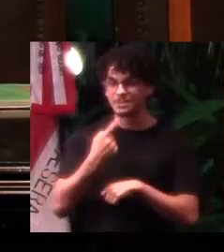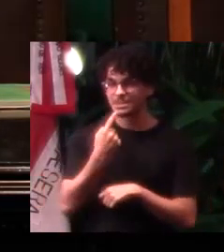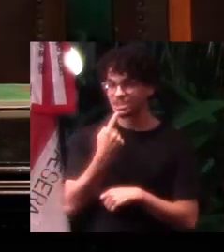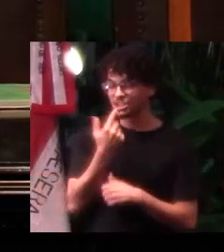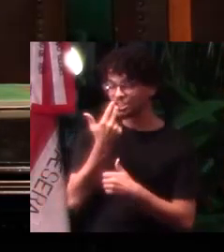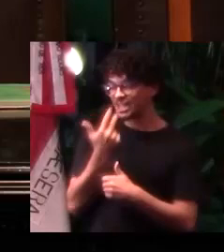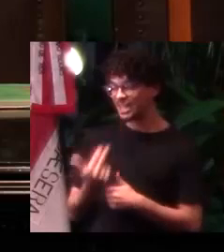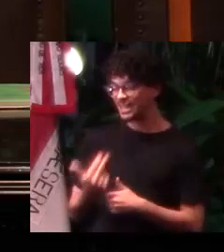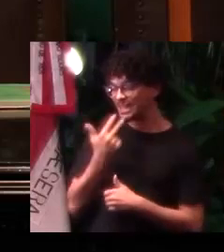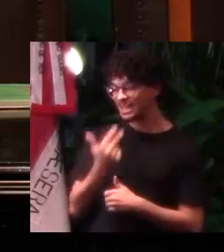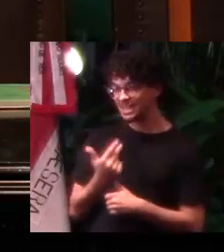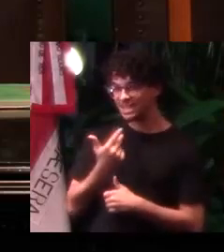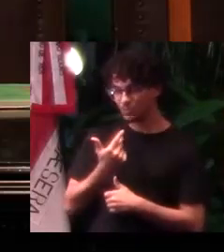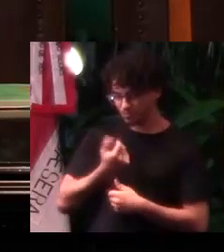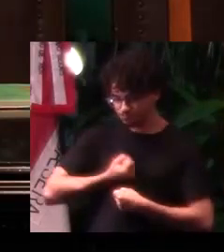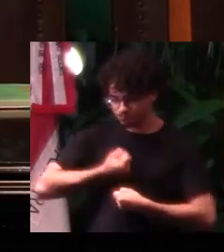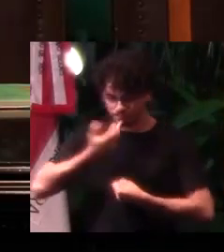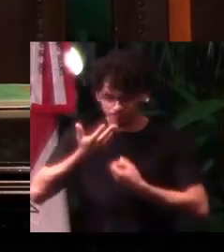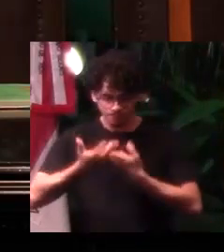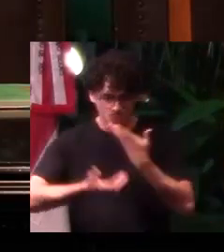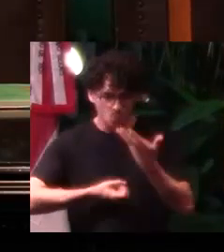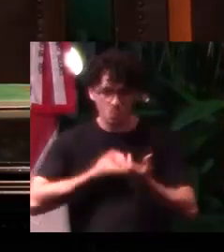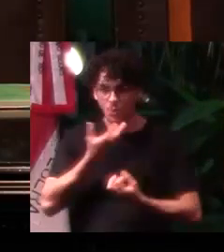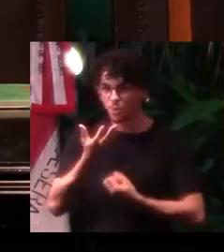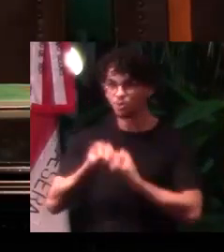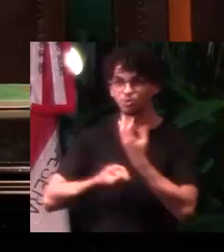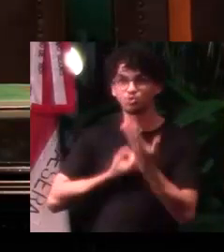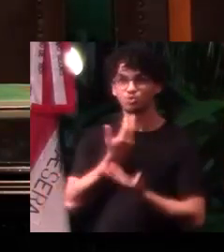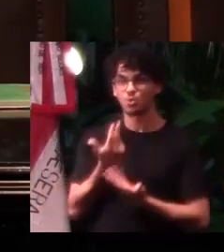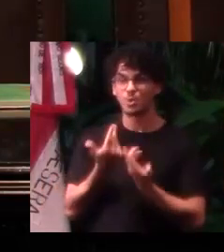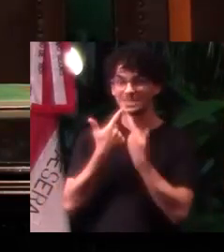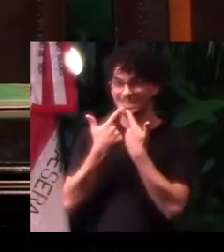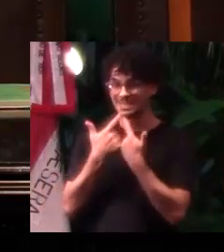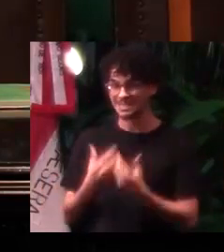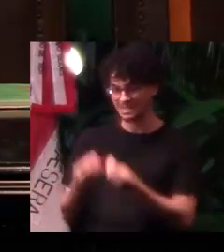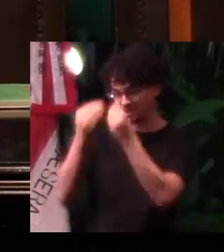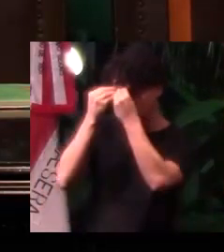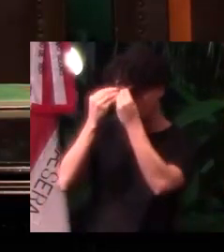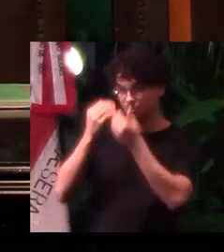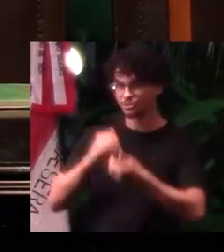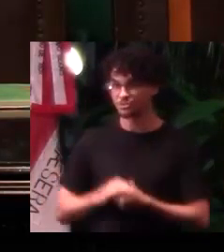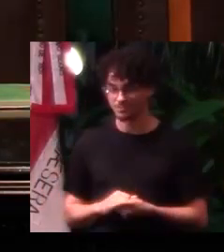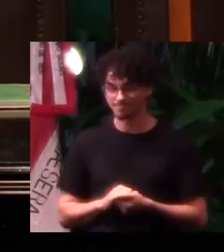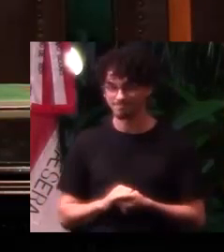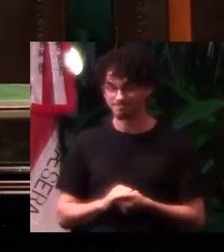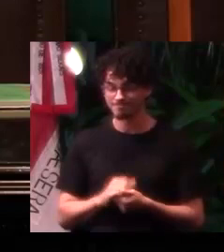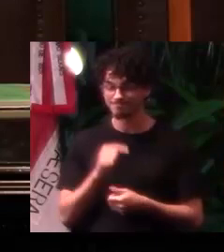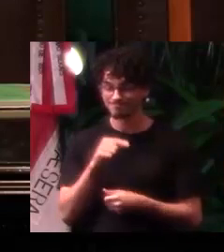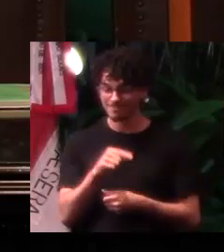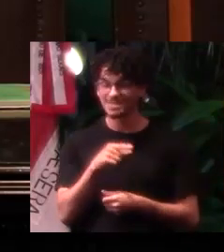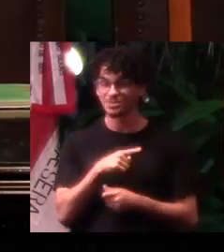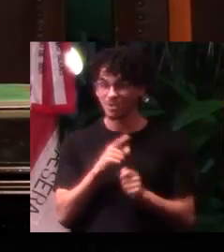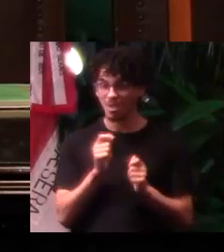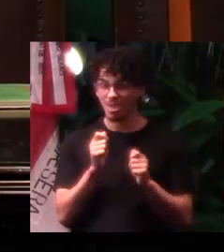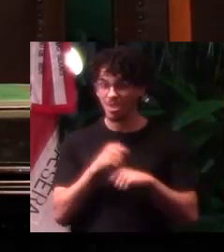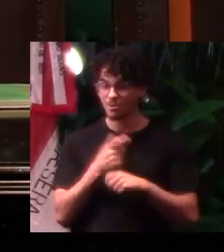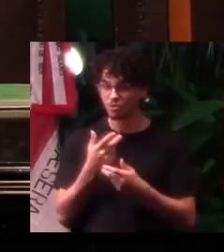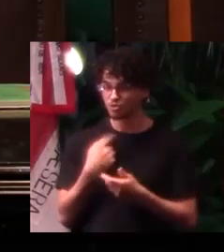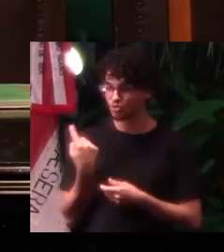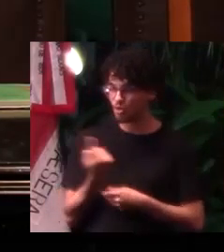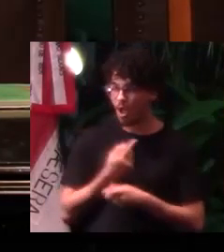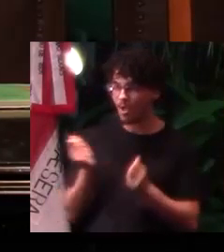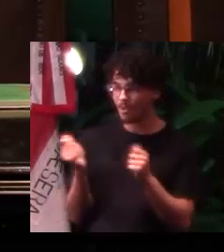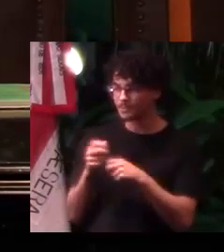vocabular, reduzirmos os nossos horizontes de linguagem. Isso é algo que nós